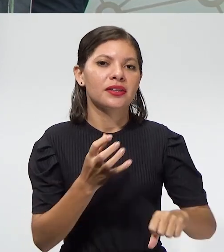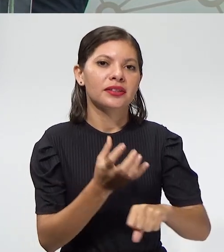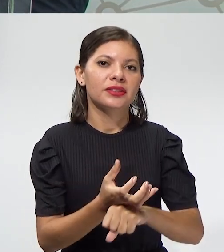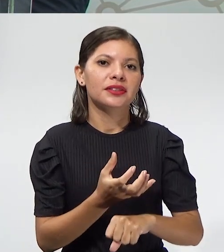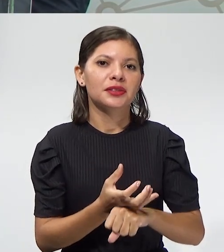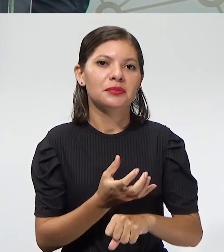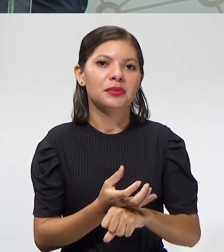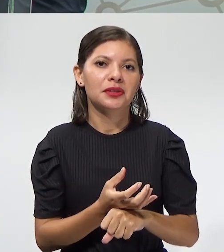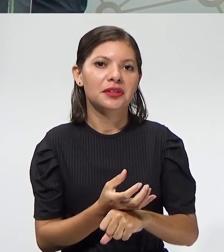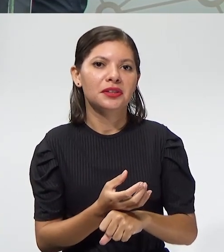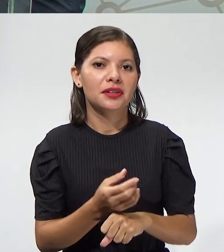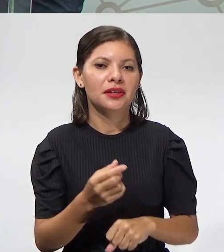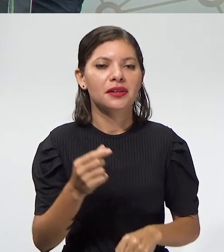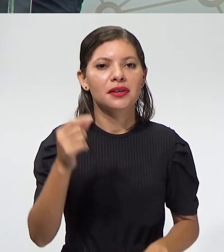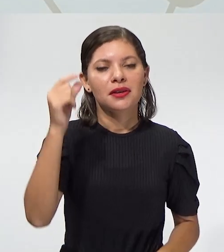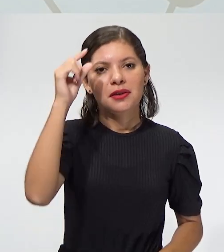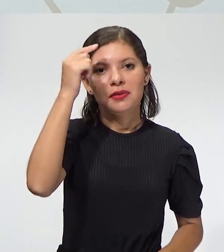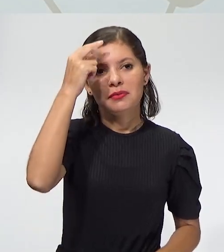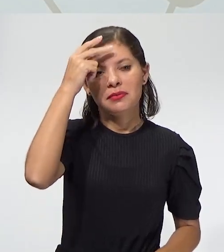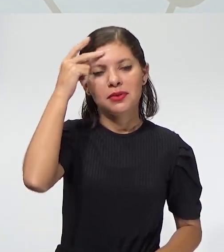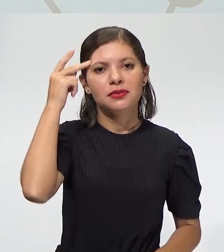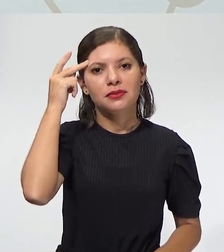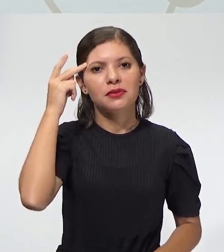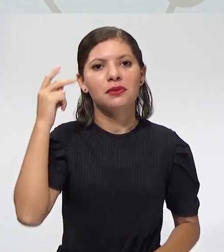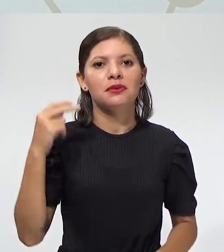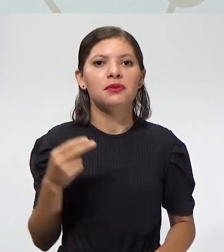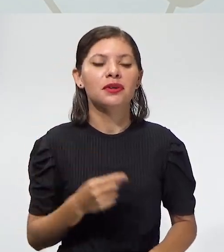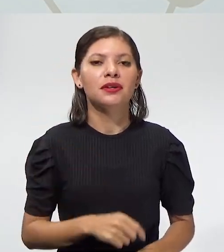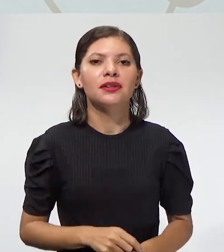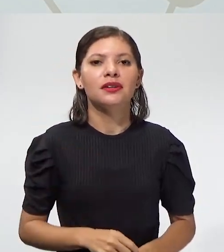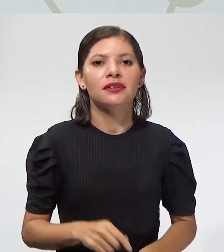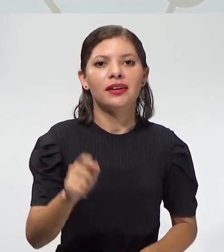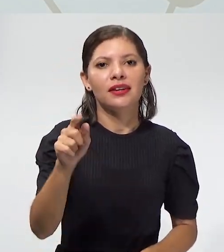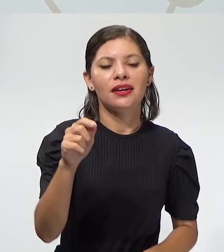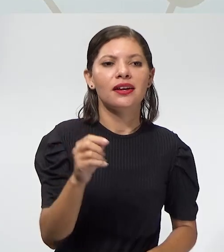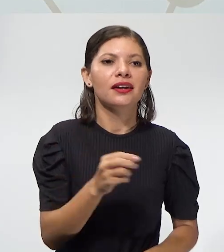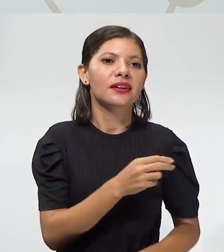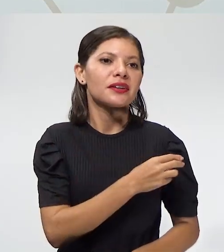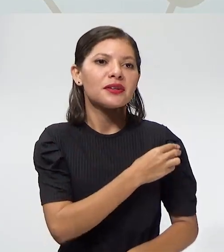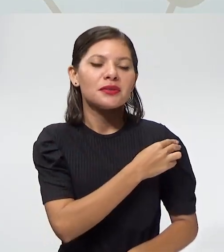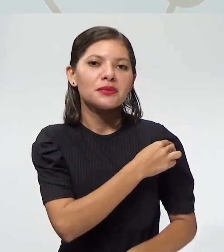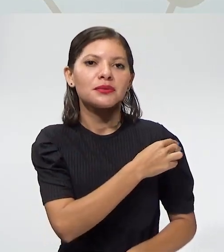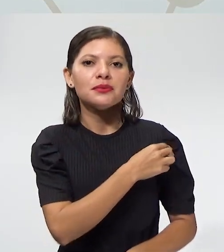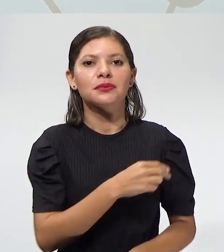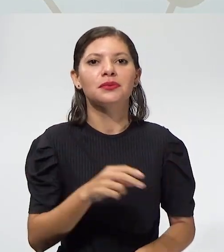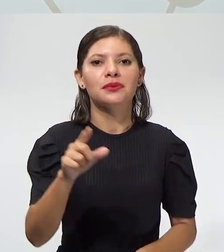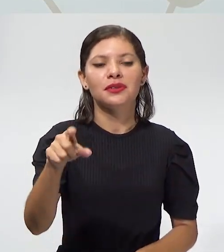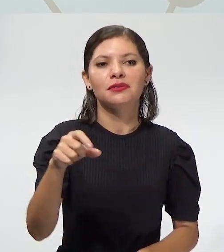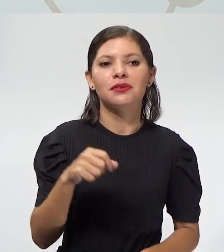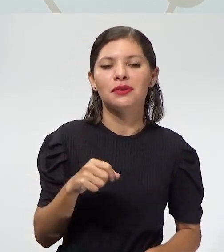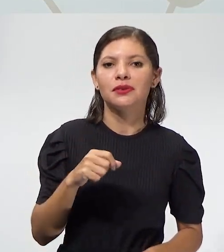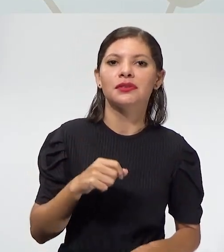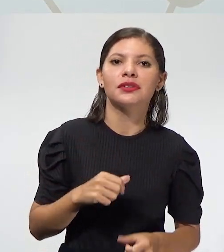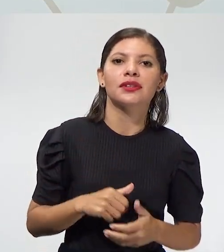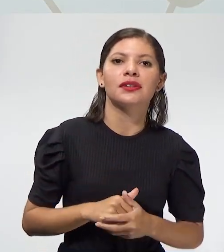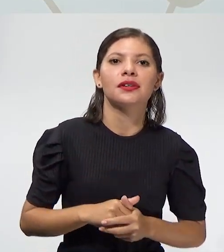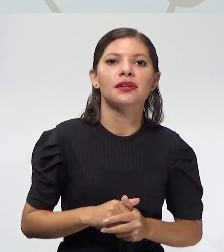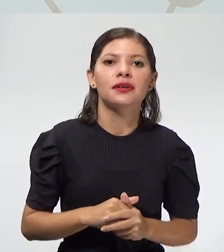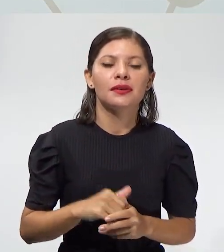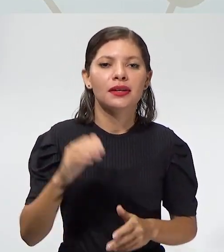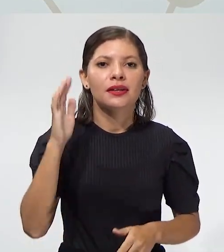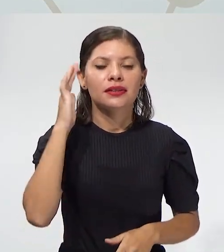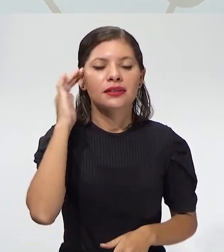Professora, eu vou no povão. É enxerida, né? Nossa disciplina é enxerida. Ela vai lá, né, na carteira do colega, dá uma